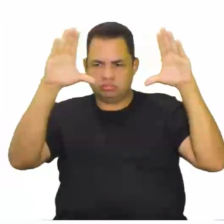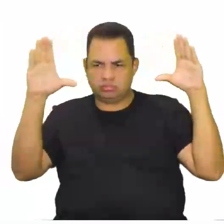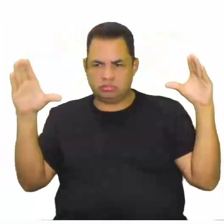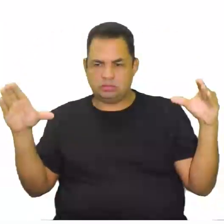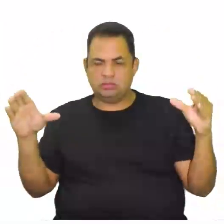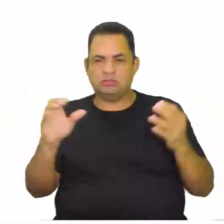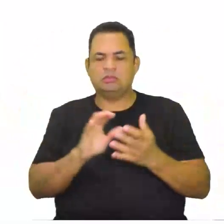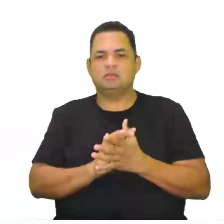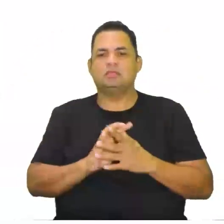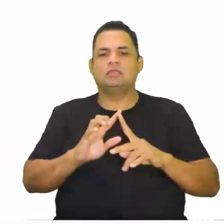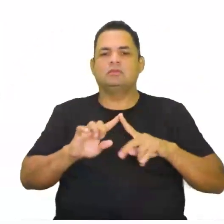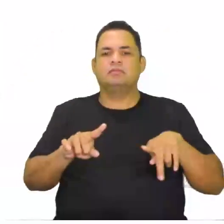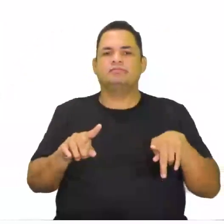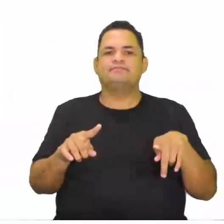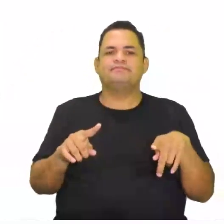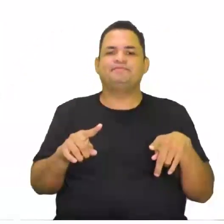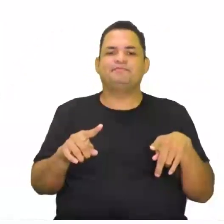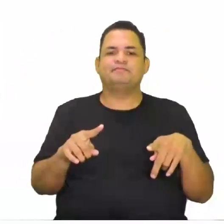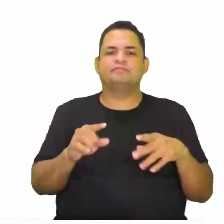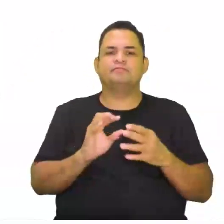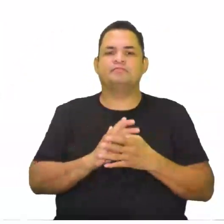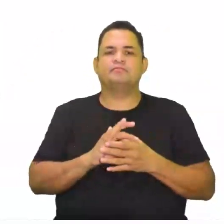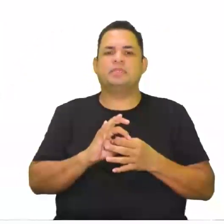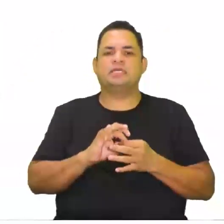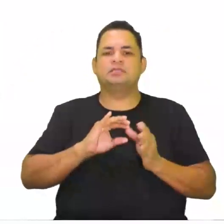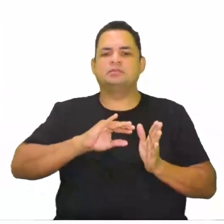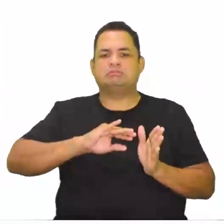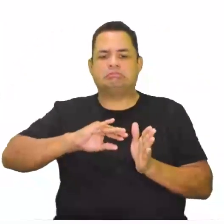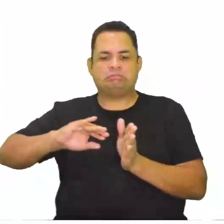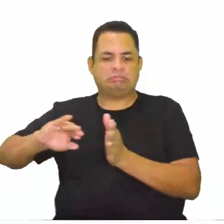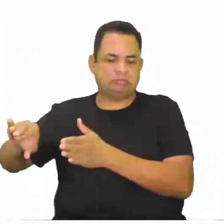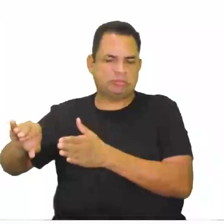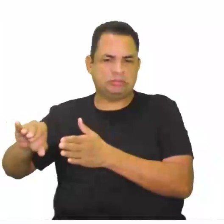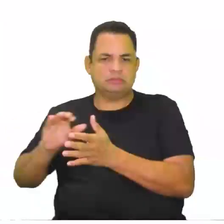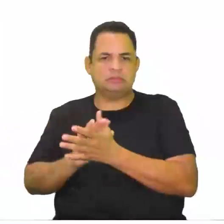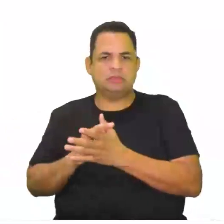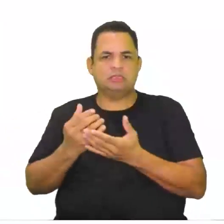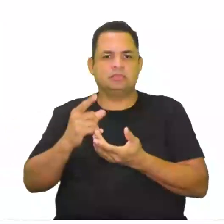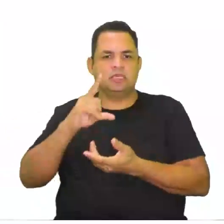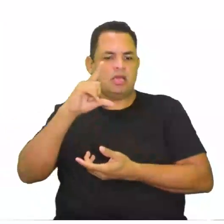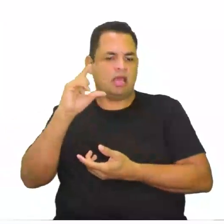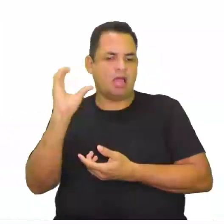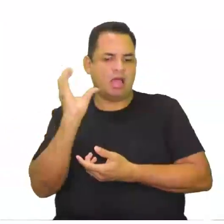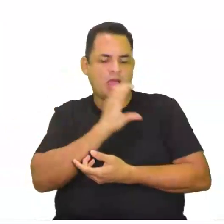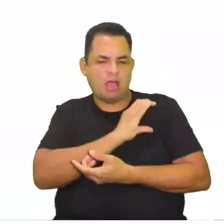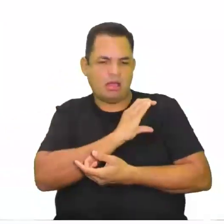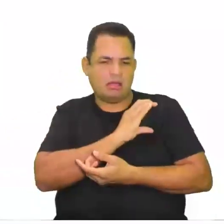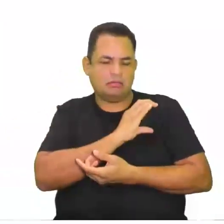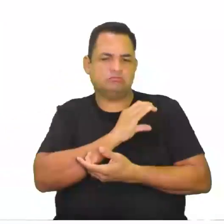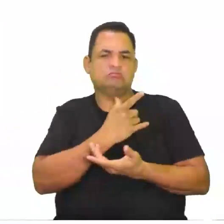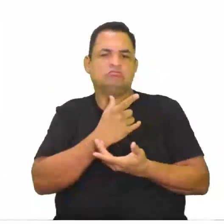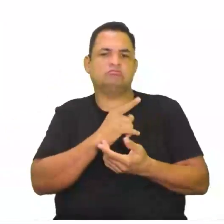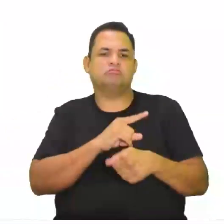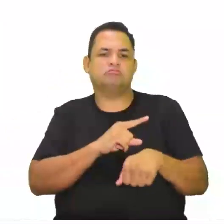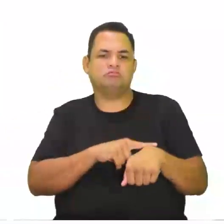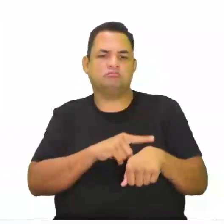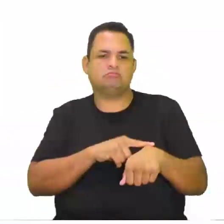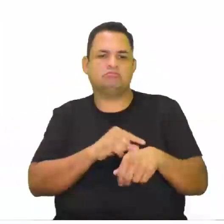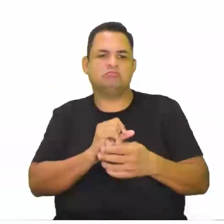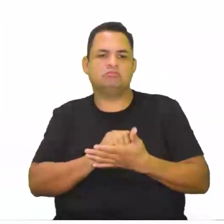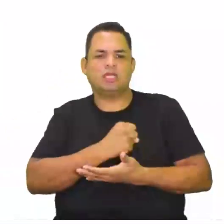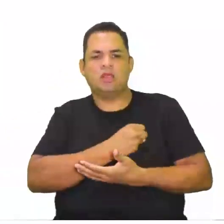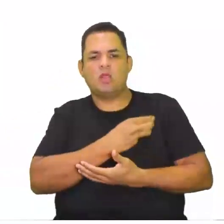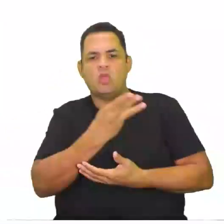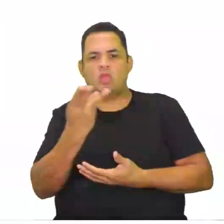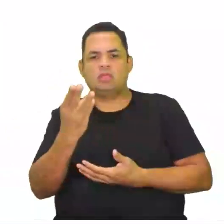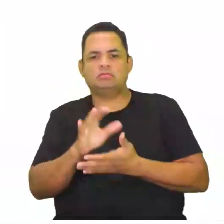em termos de se livrar do lixo em pouco tempo, em uma grande quantidade de lixo,